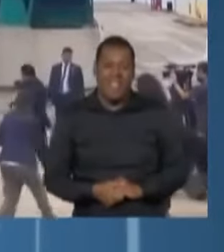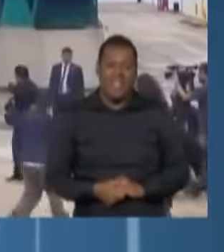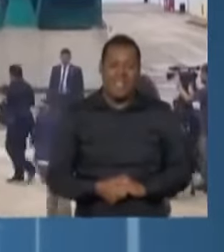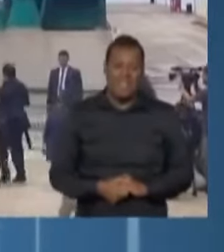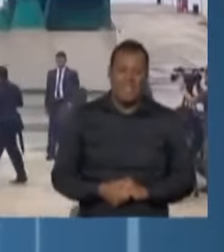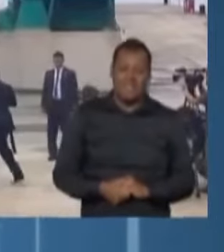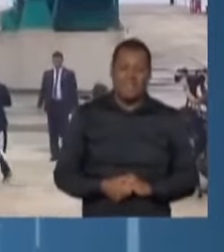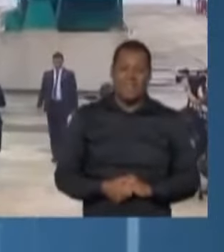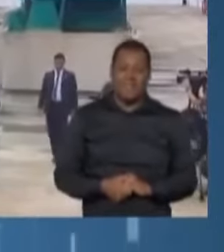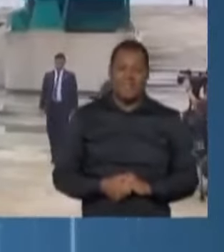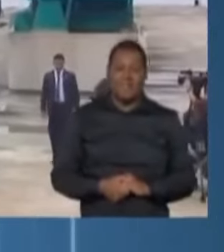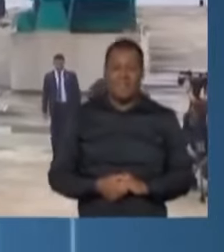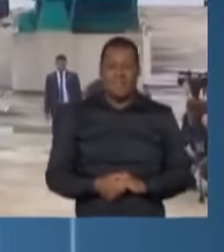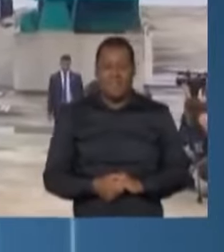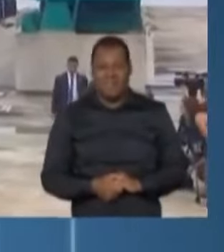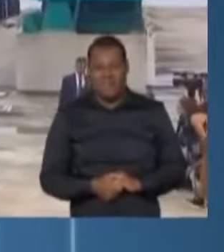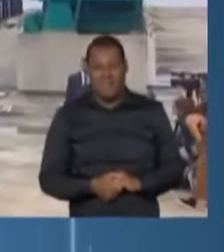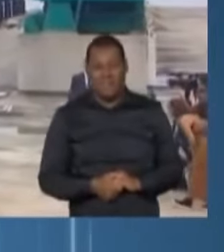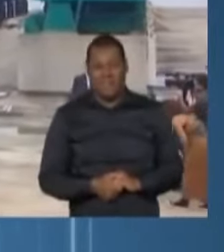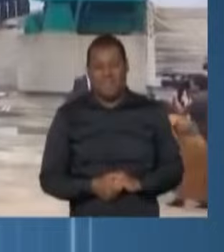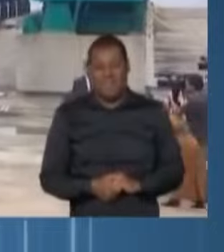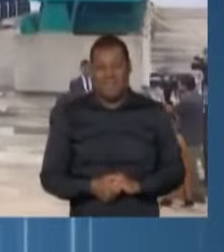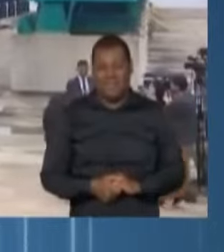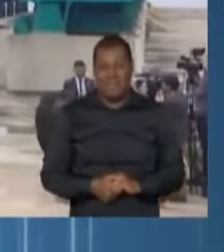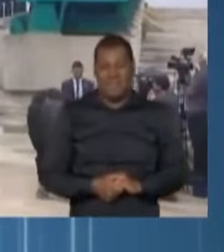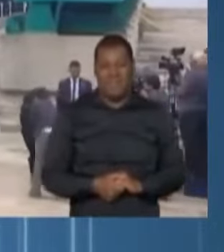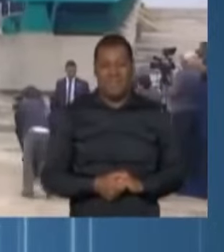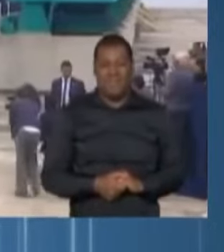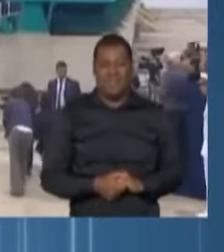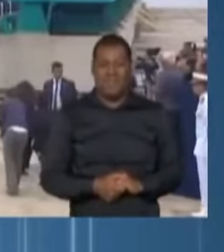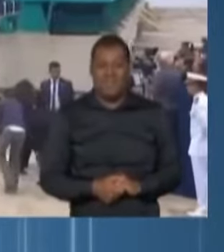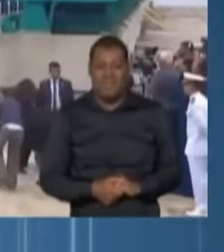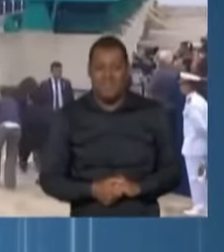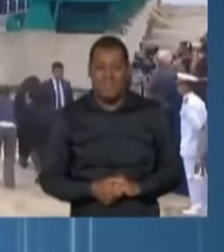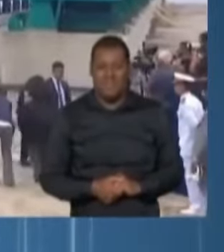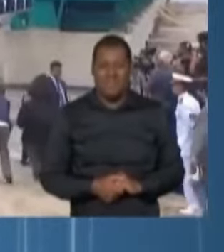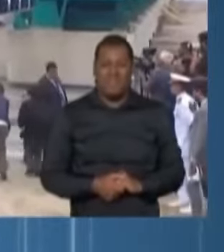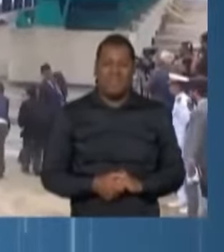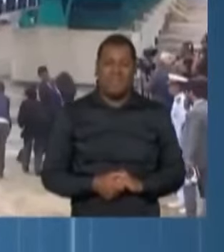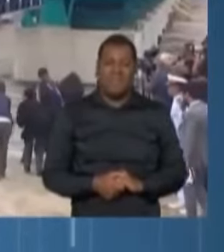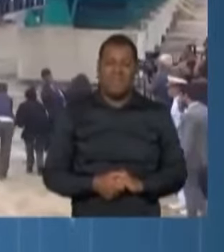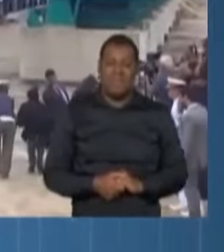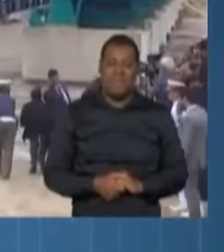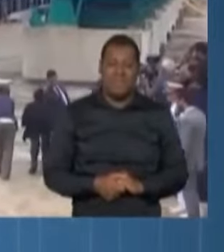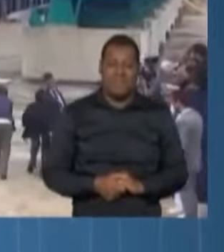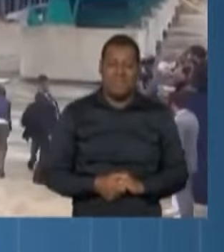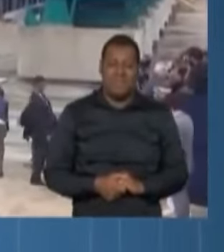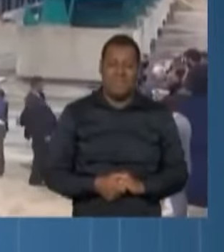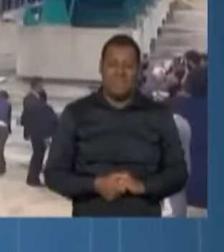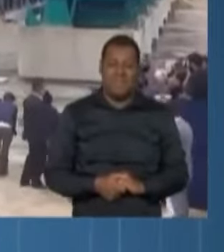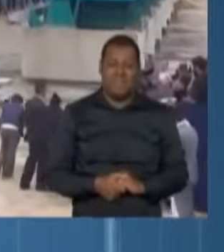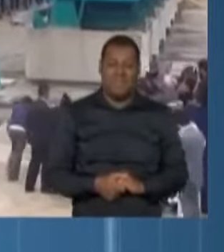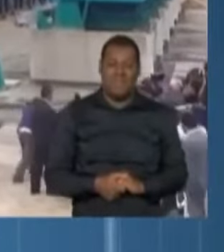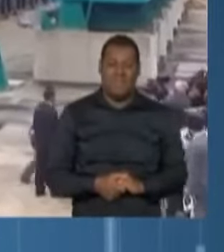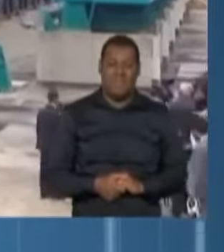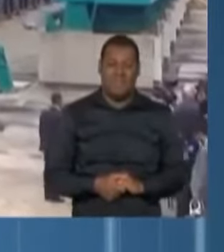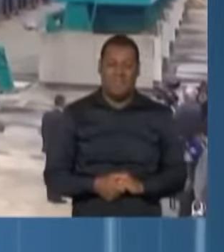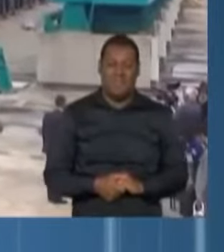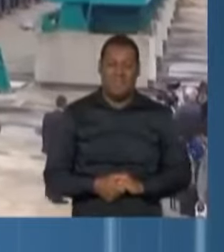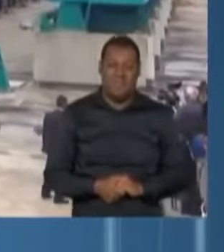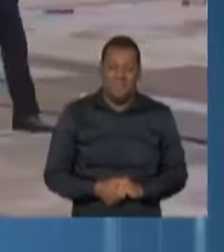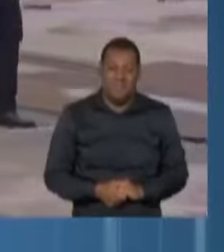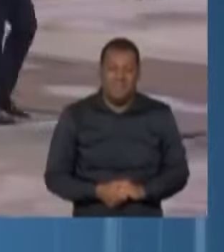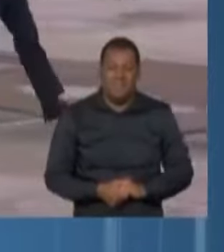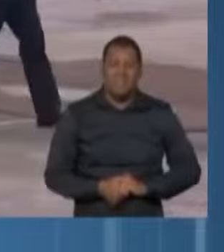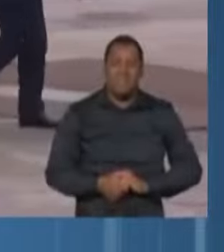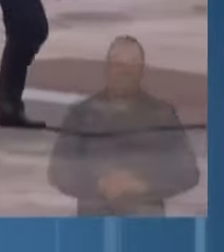um comunista, na verdade, mas um nome da esquerda, e diz que a esquerda quer o melhor para o Brasil. Então, já é uma reciprocidade que a gente já